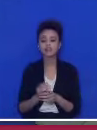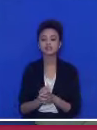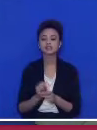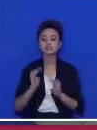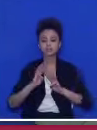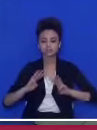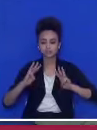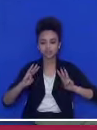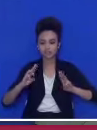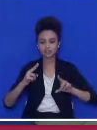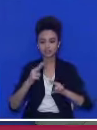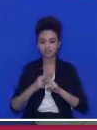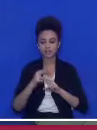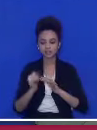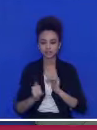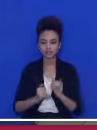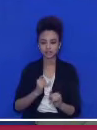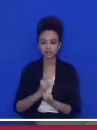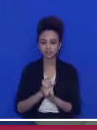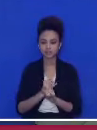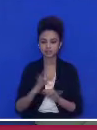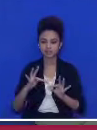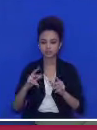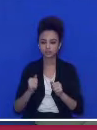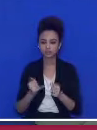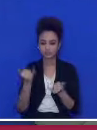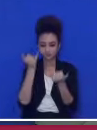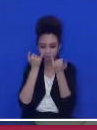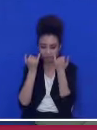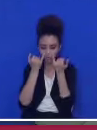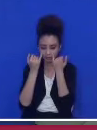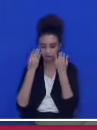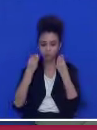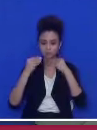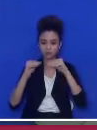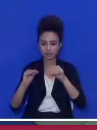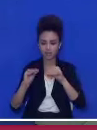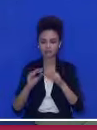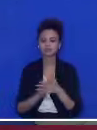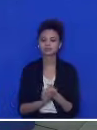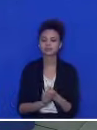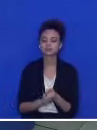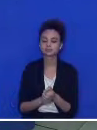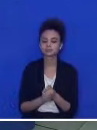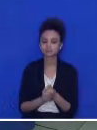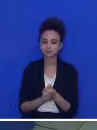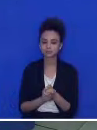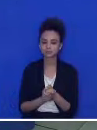na internet. Todas as informações serão publicadas. loterias.caixa.gov.br